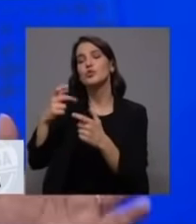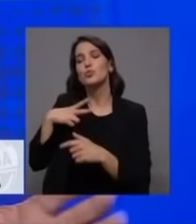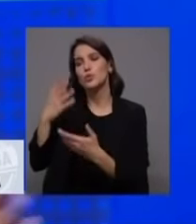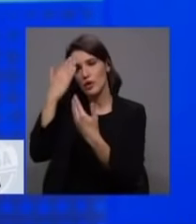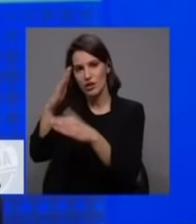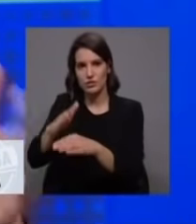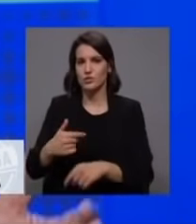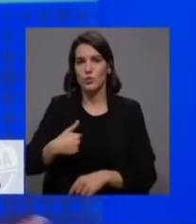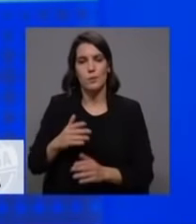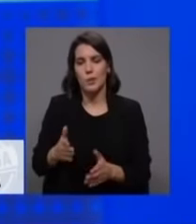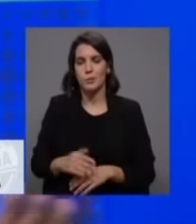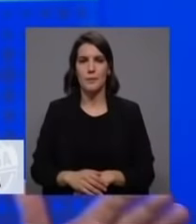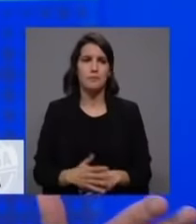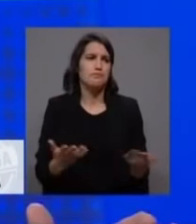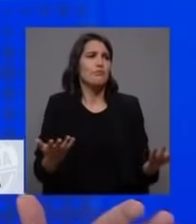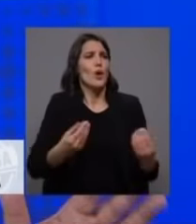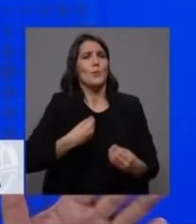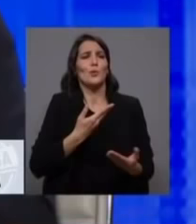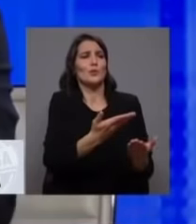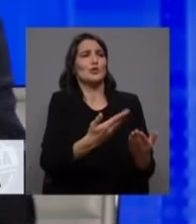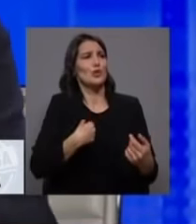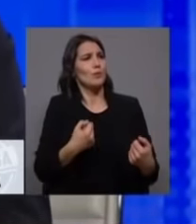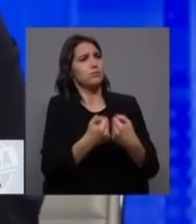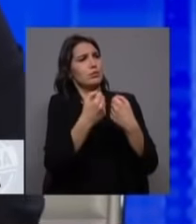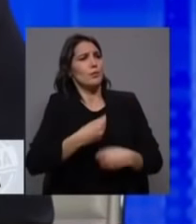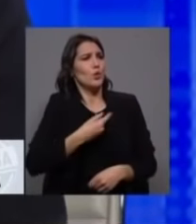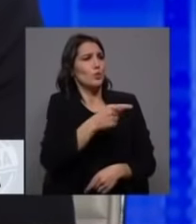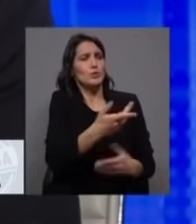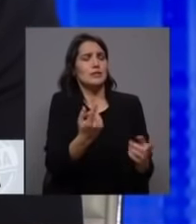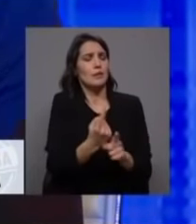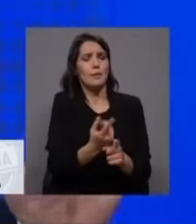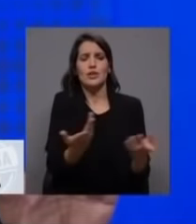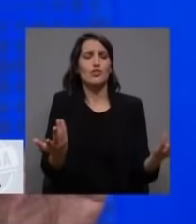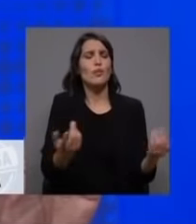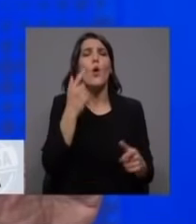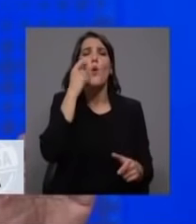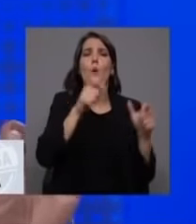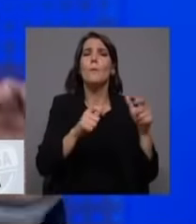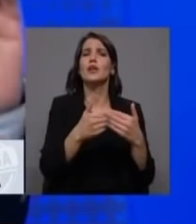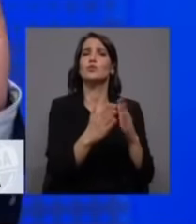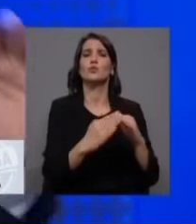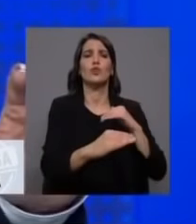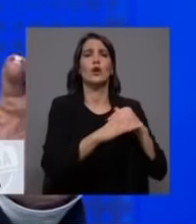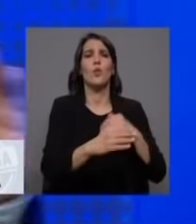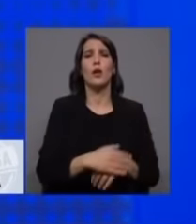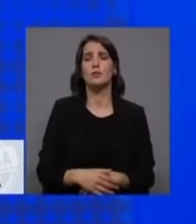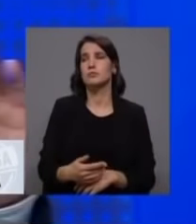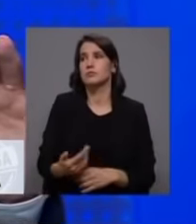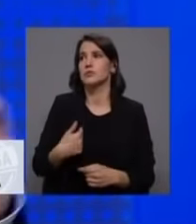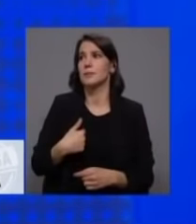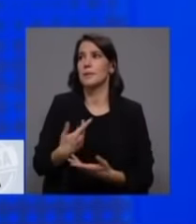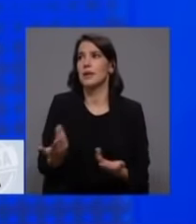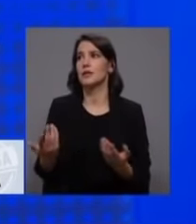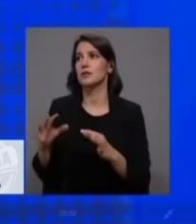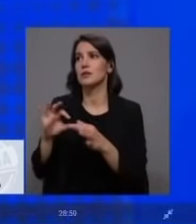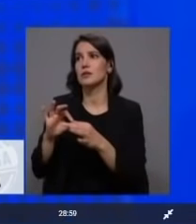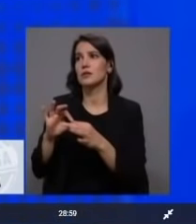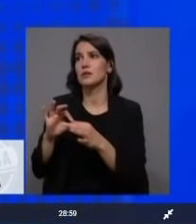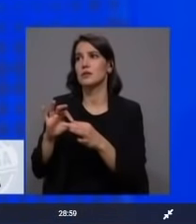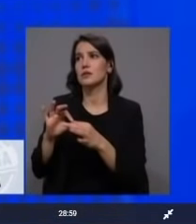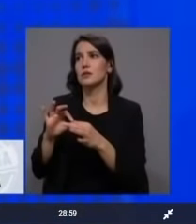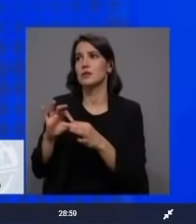é um a formatar aí às vezes são todos iguais como ali estão todos deixam a